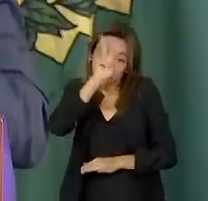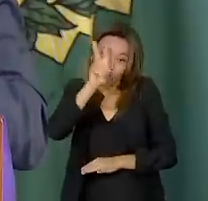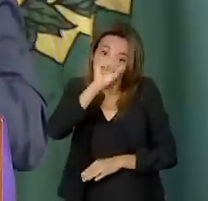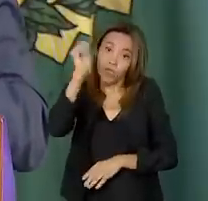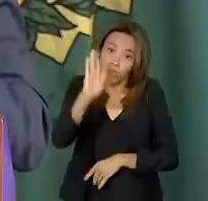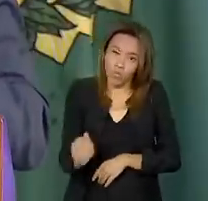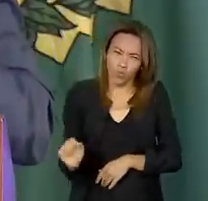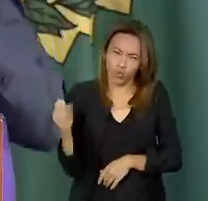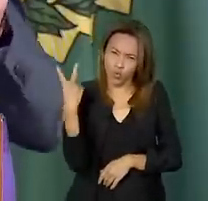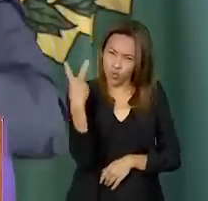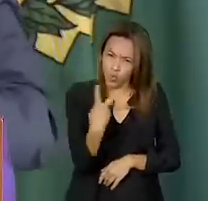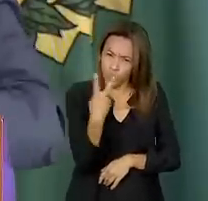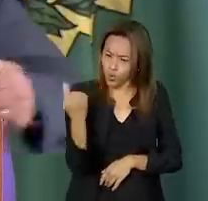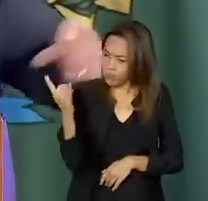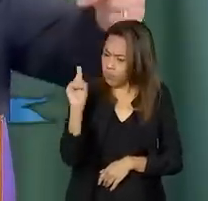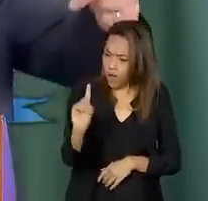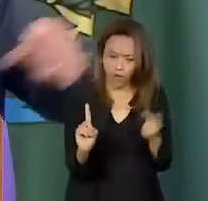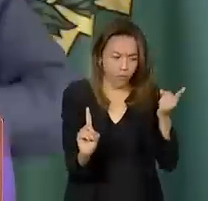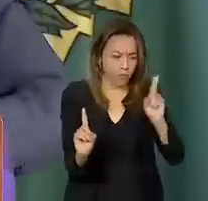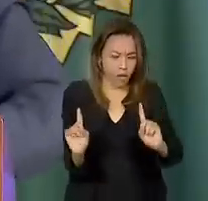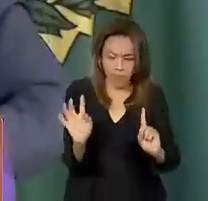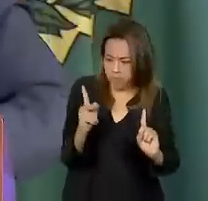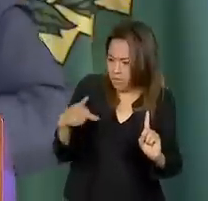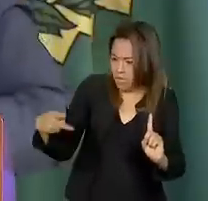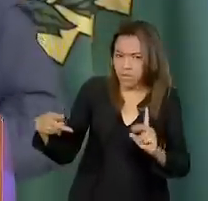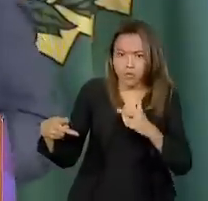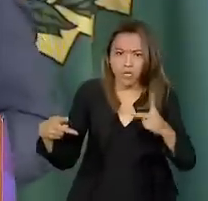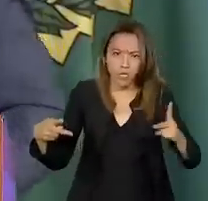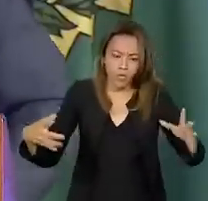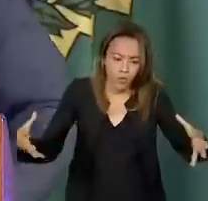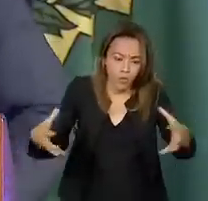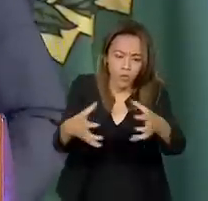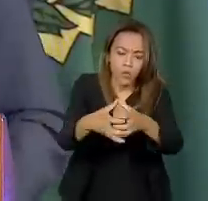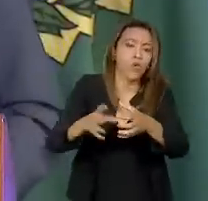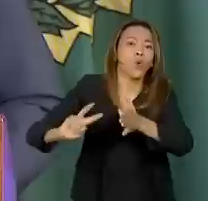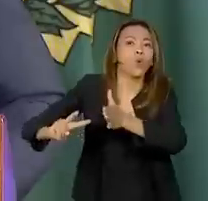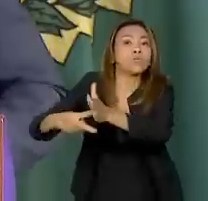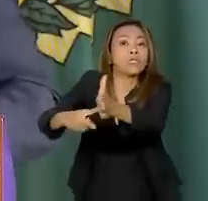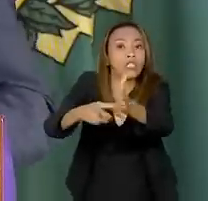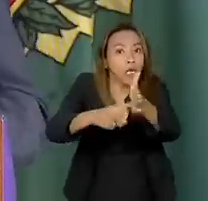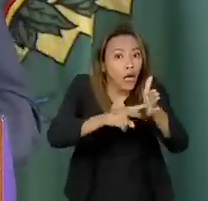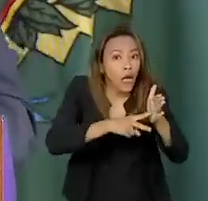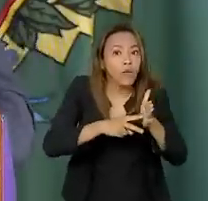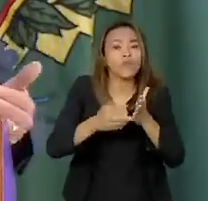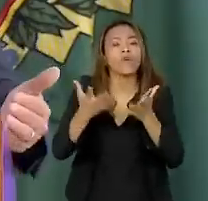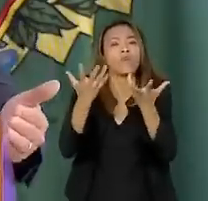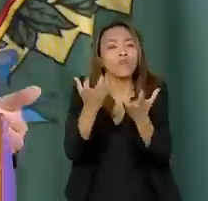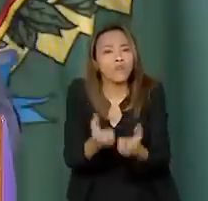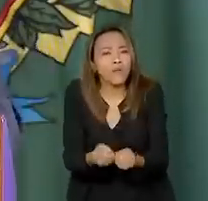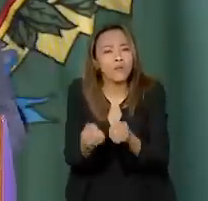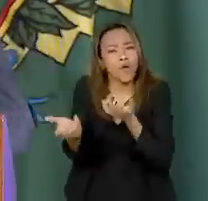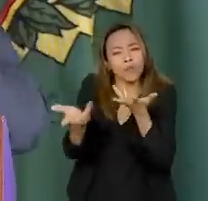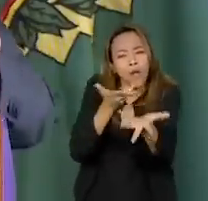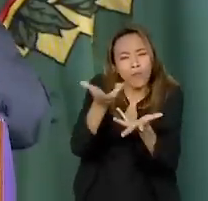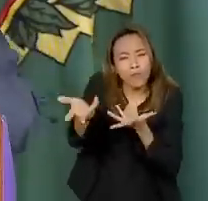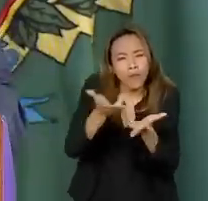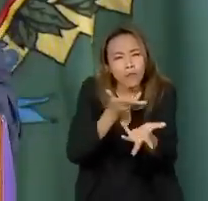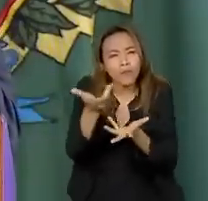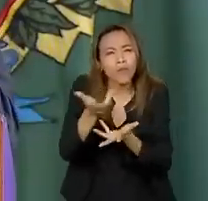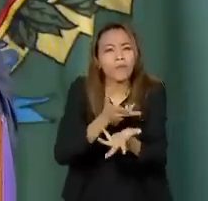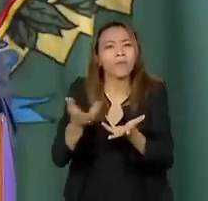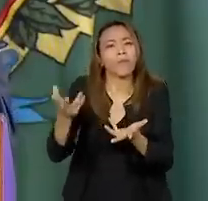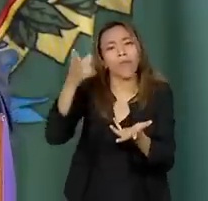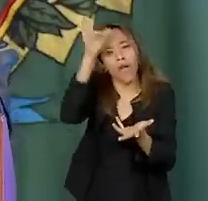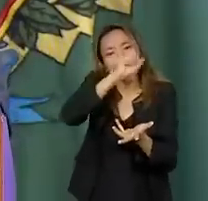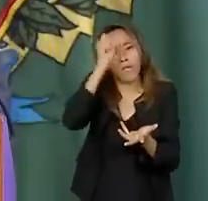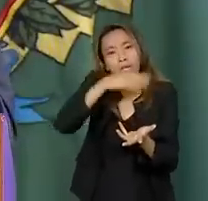dois presidentes se reúnem com sindicalistas para estabelecer um jeito da gente aprender a